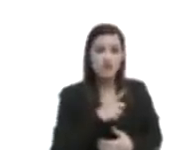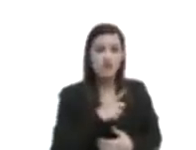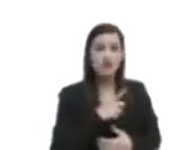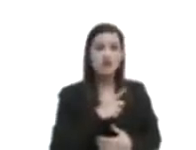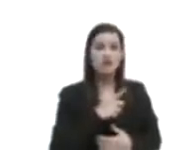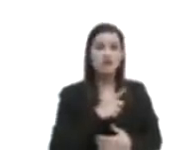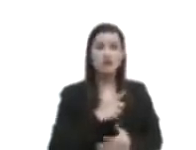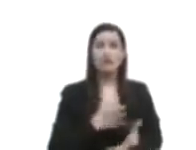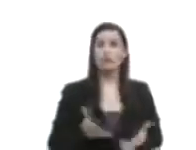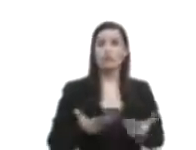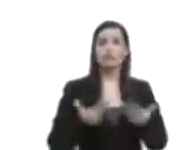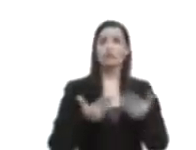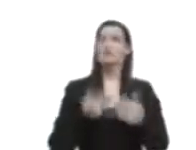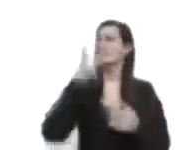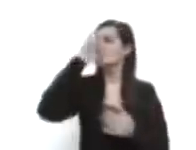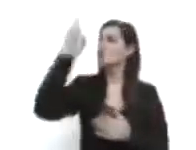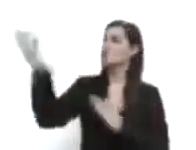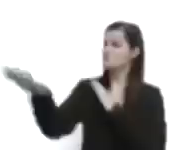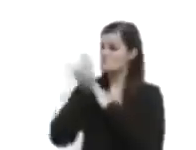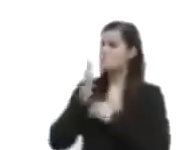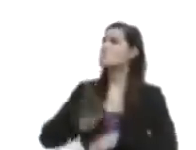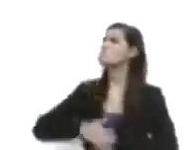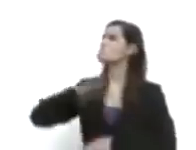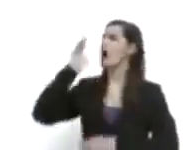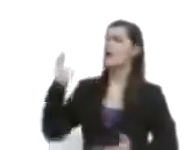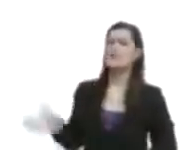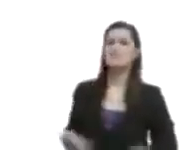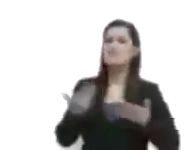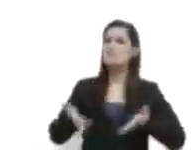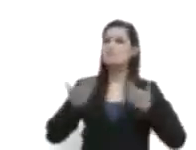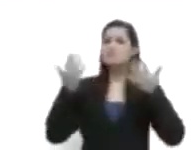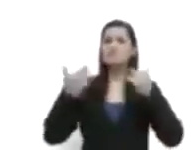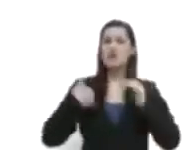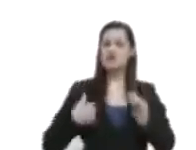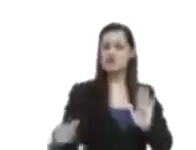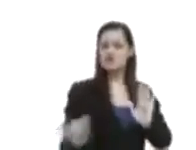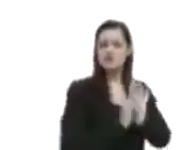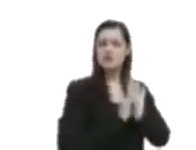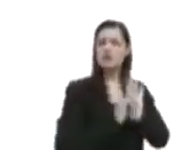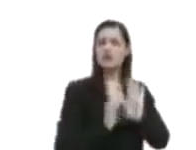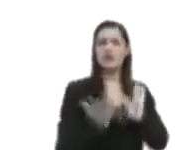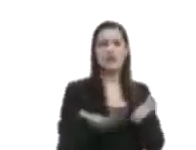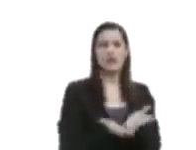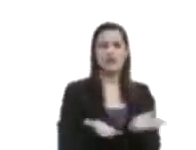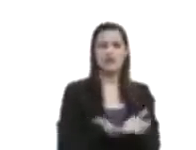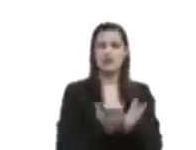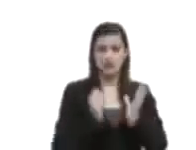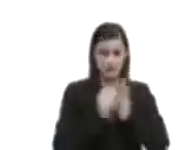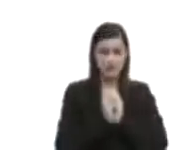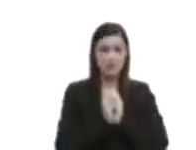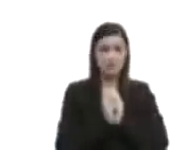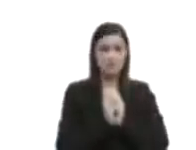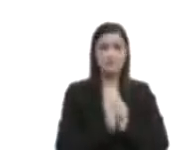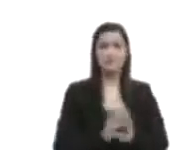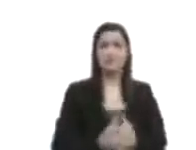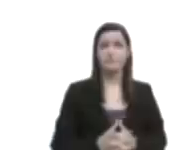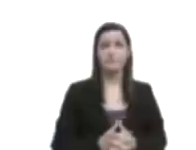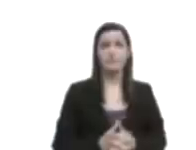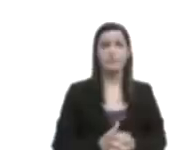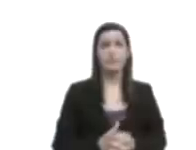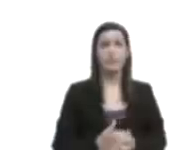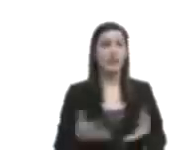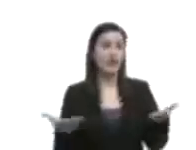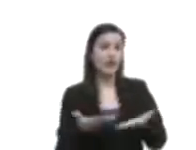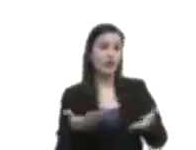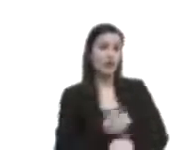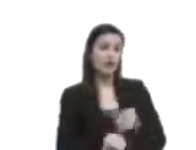atenua, acentua, reaviva minha verdadeira identidade. Amém? Agora de manhã eu